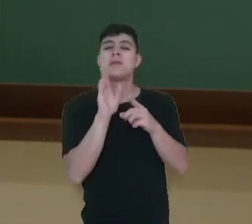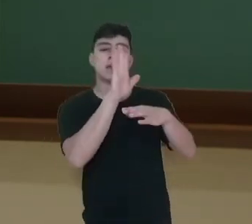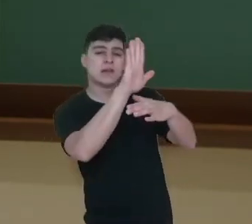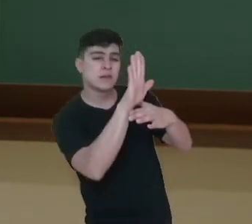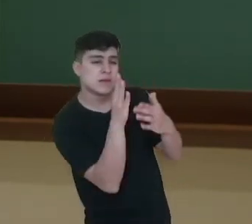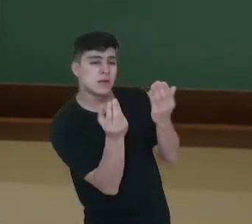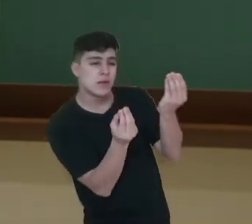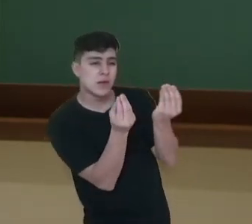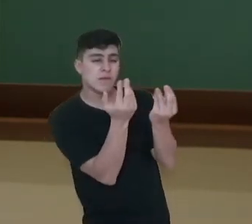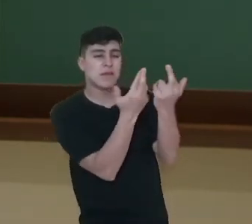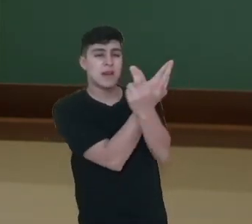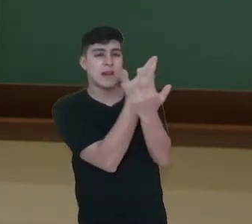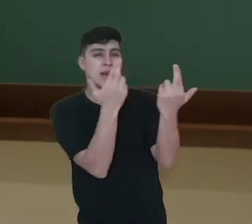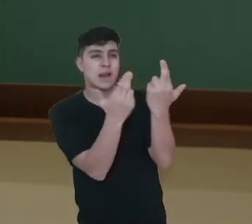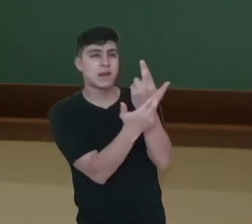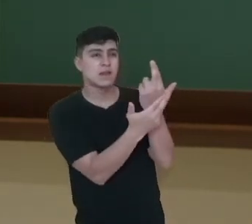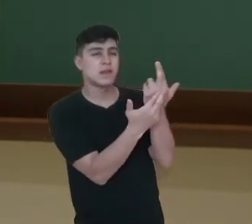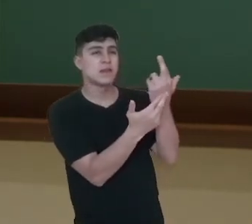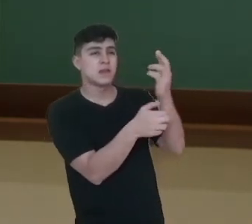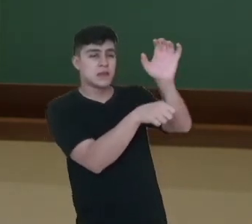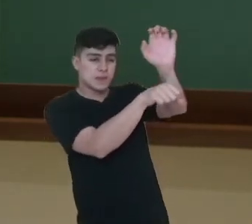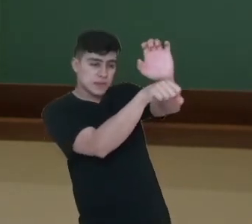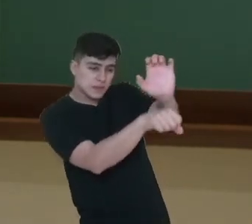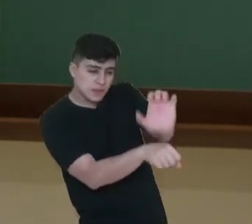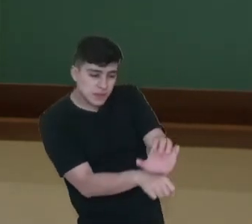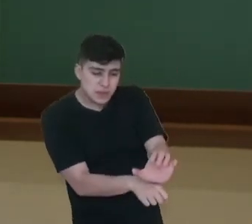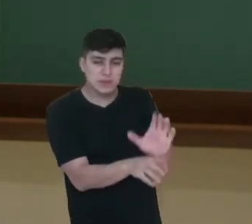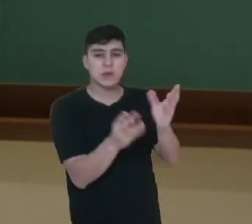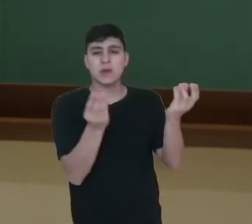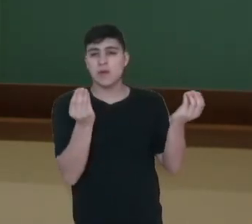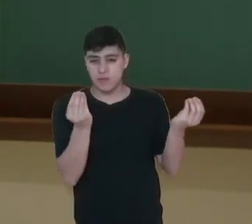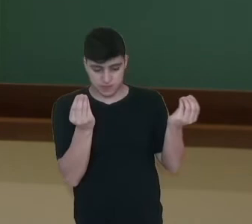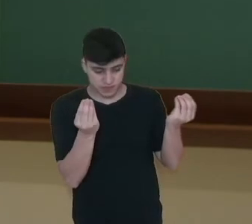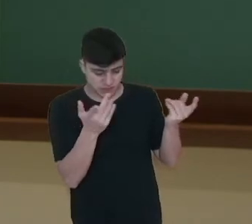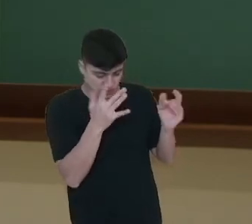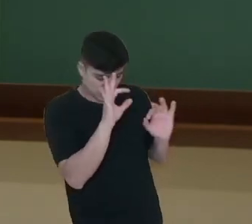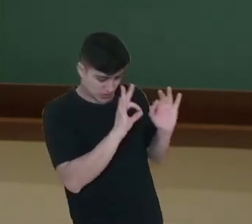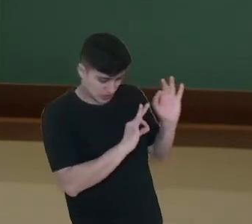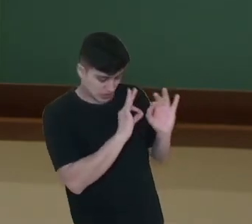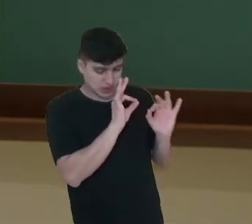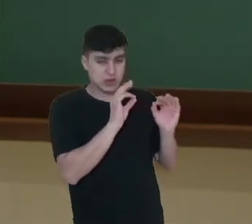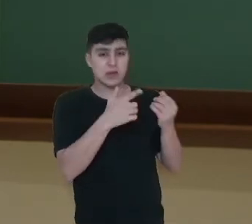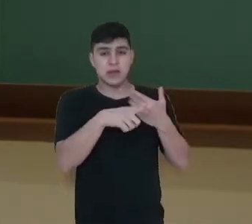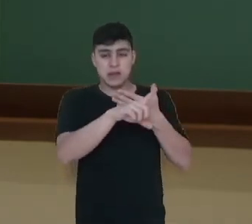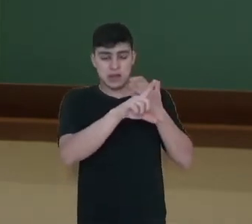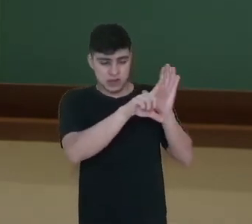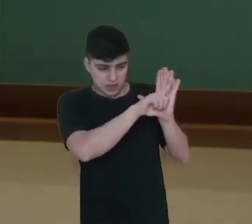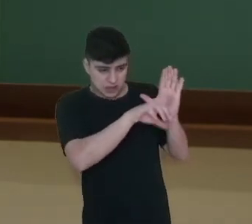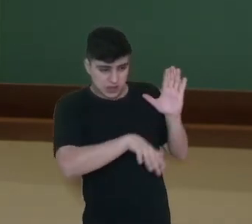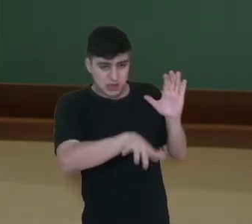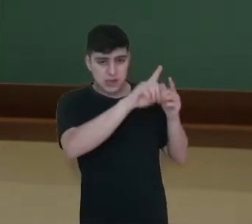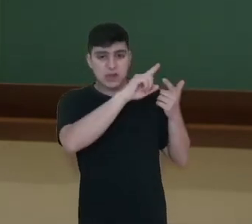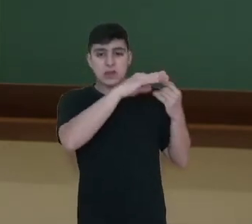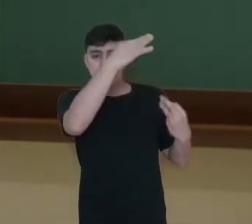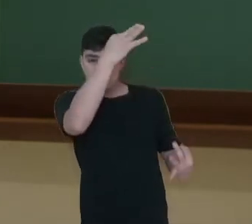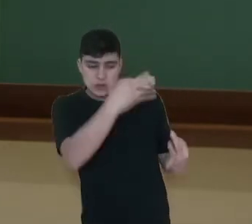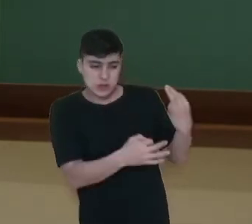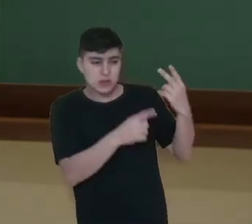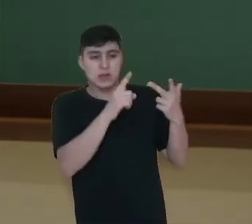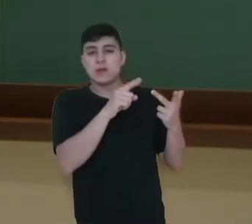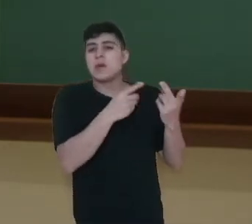estados, a relação dos estados, né, executivo, legislativo, judiciário, né, toda essa questão vai ser